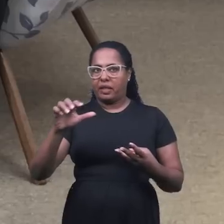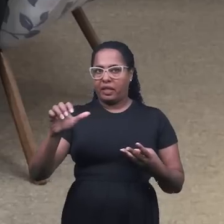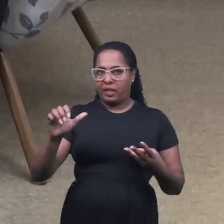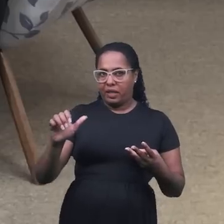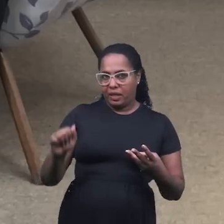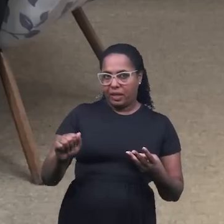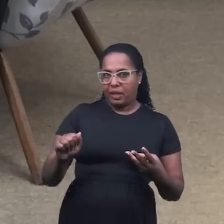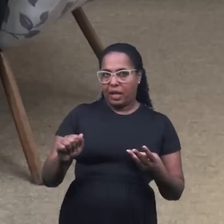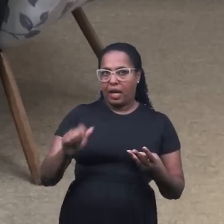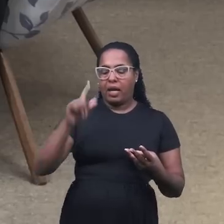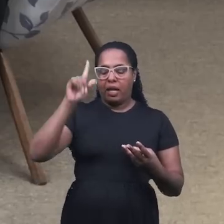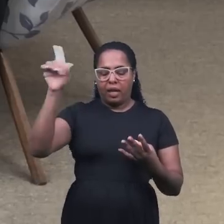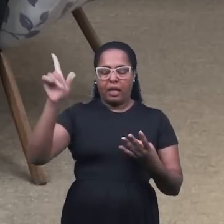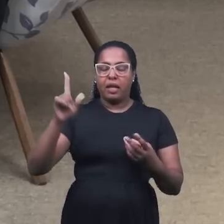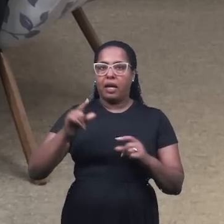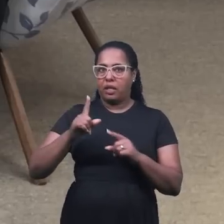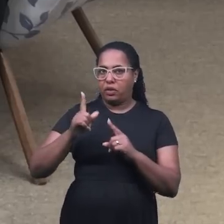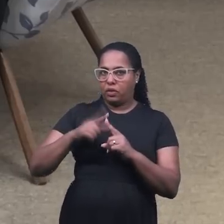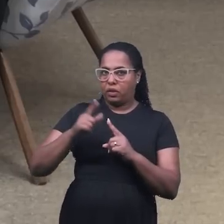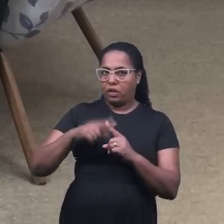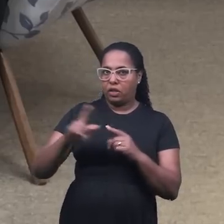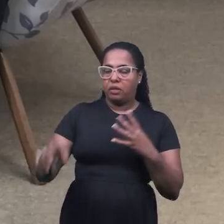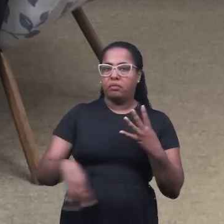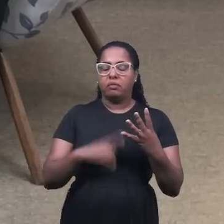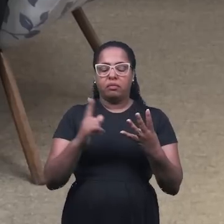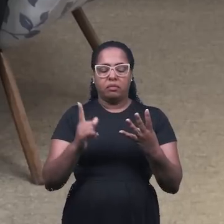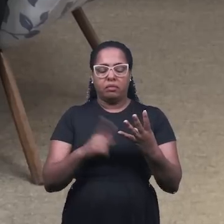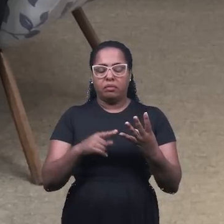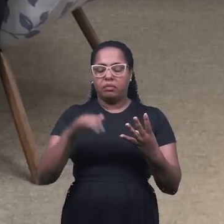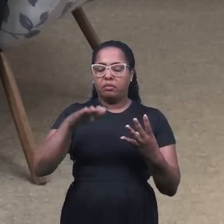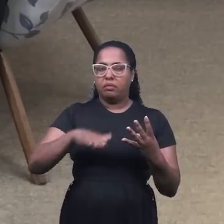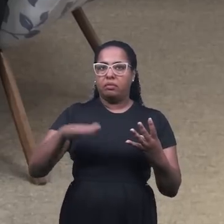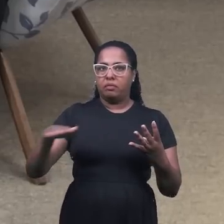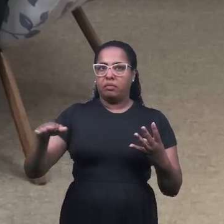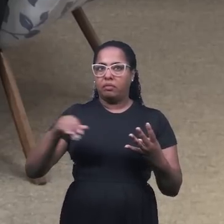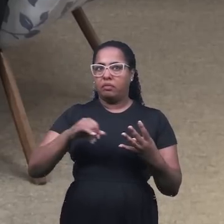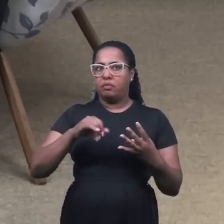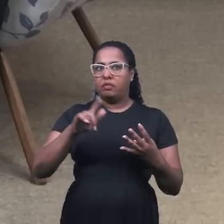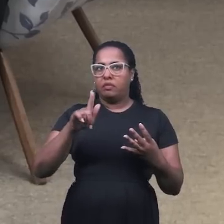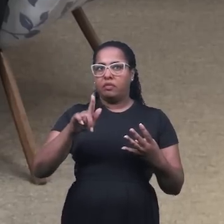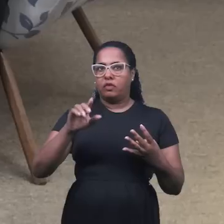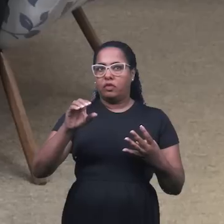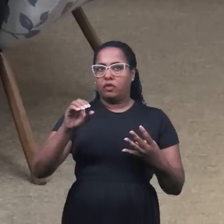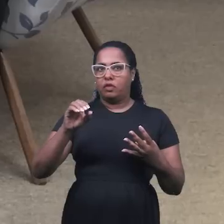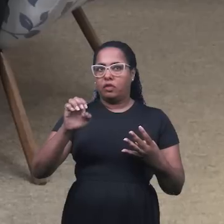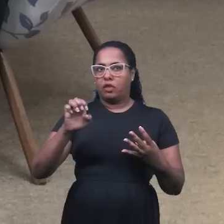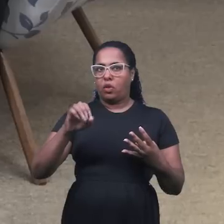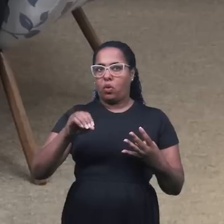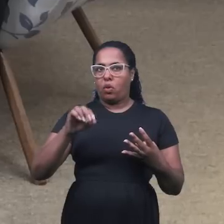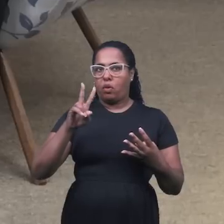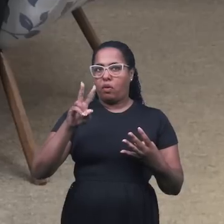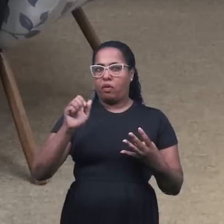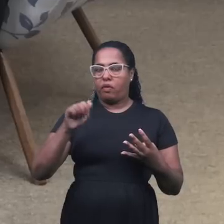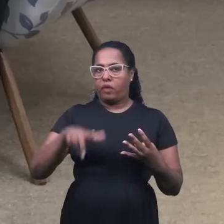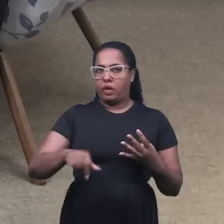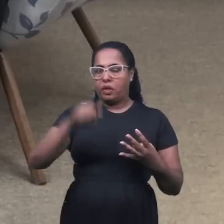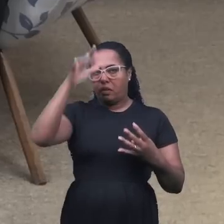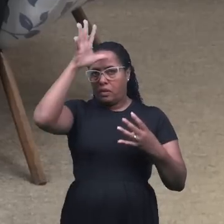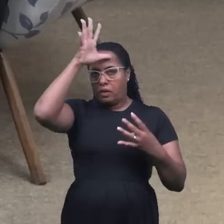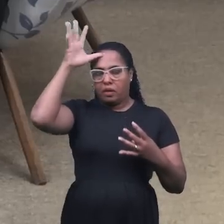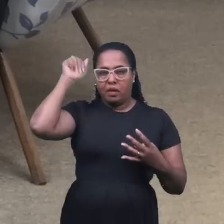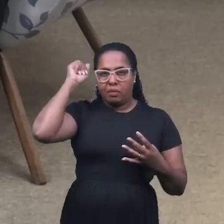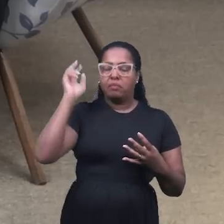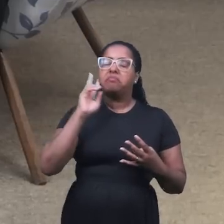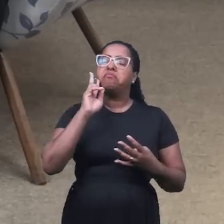de Axixá, do Tocantins, no Tocantins, e a intermediária Giovana Santos, de Manaus, no